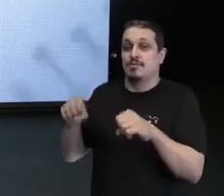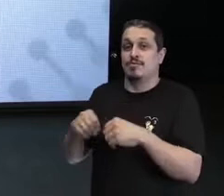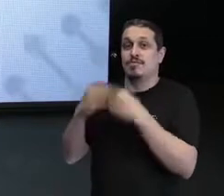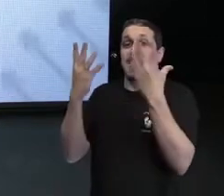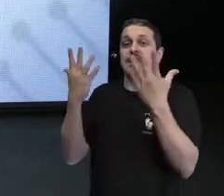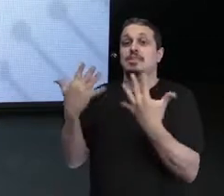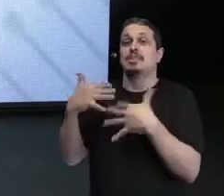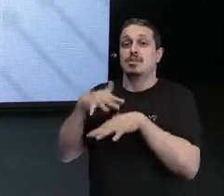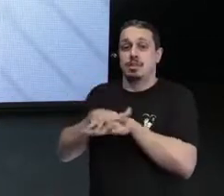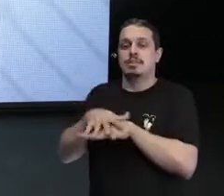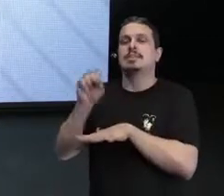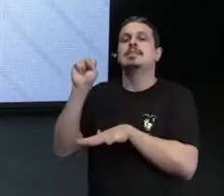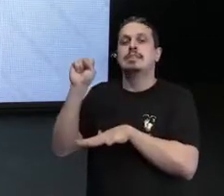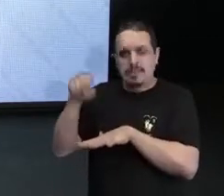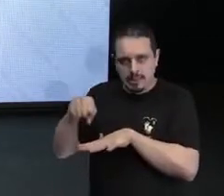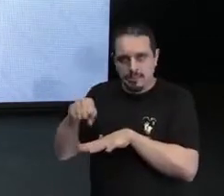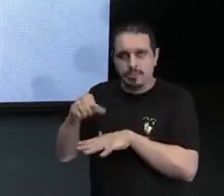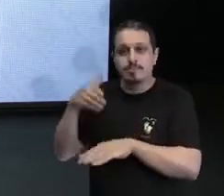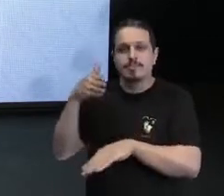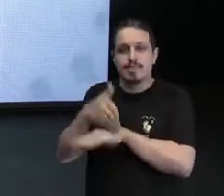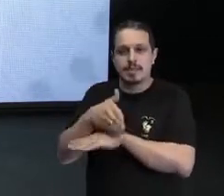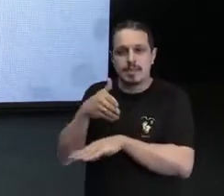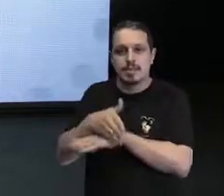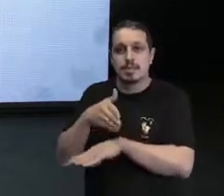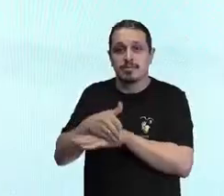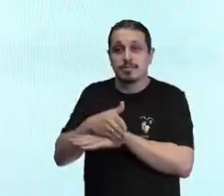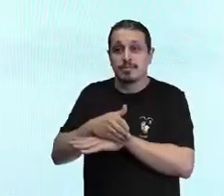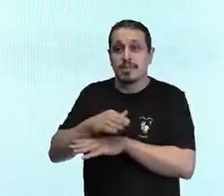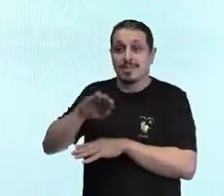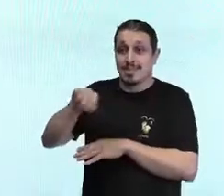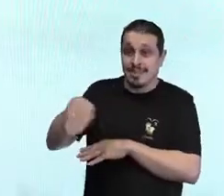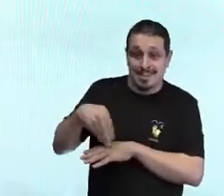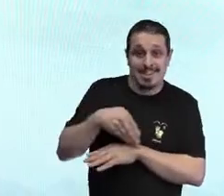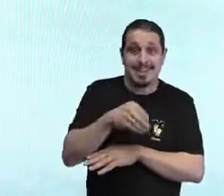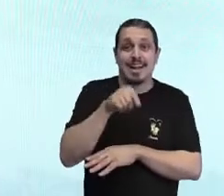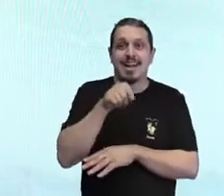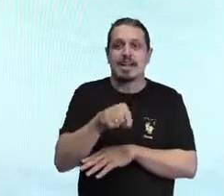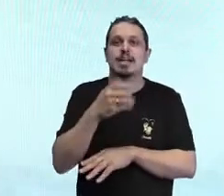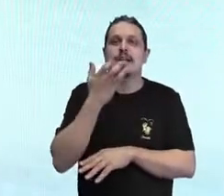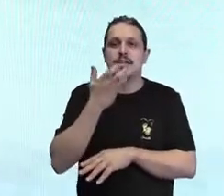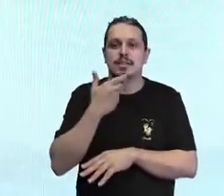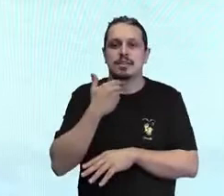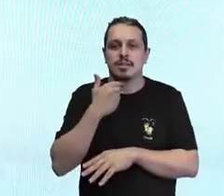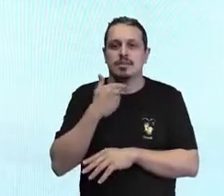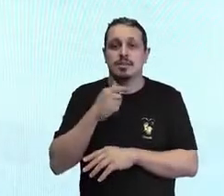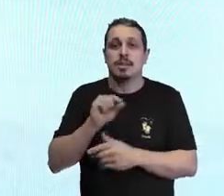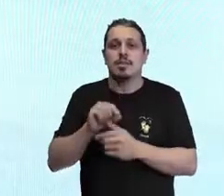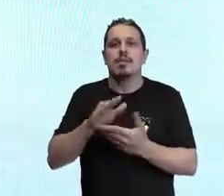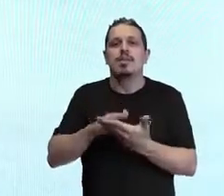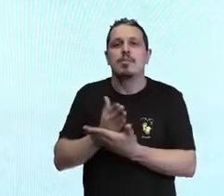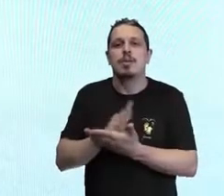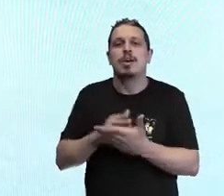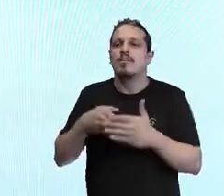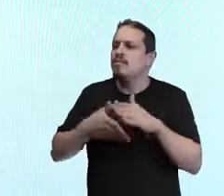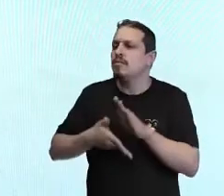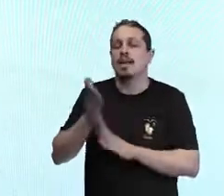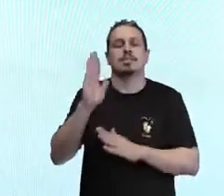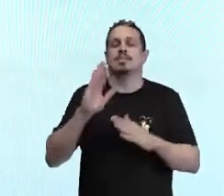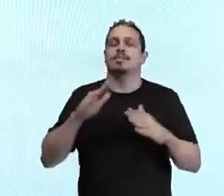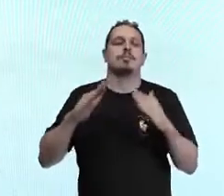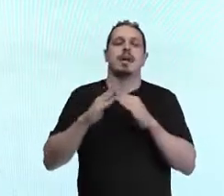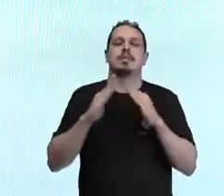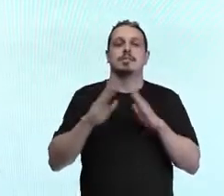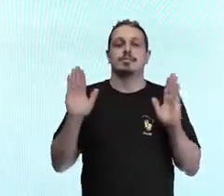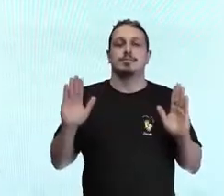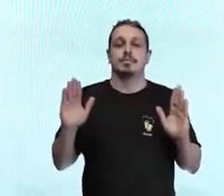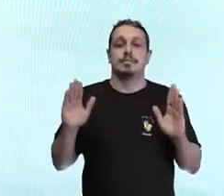sim. E nós vamos para o parque. E quem estiver incomodado, que vá embora para casa. Porque o parque